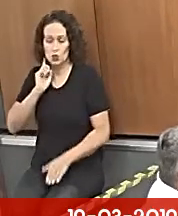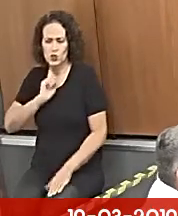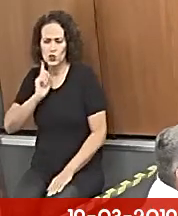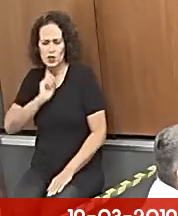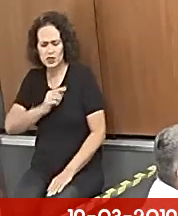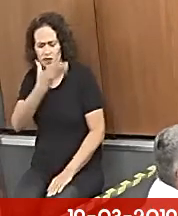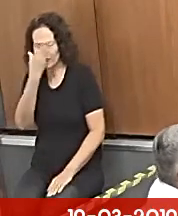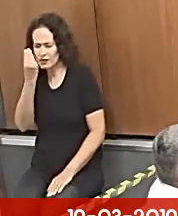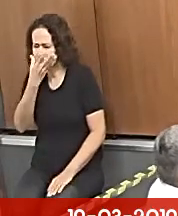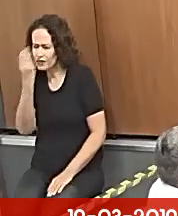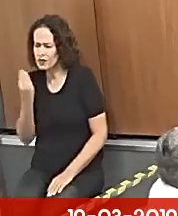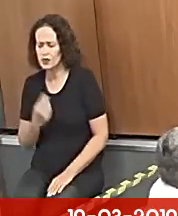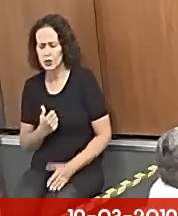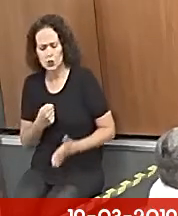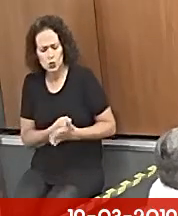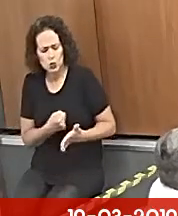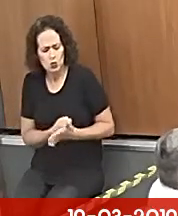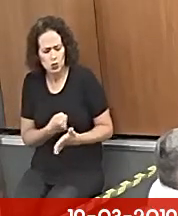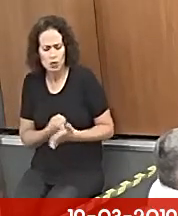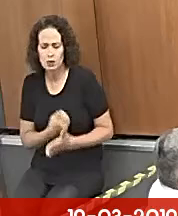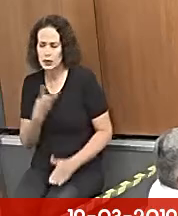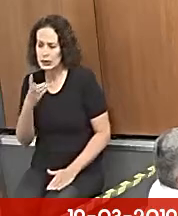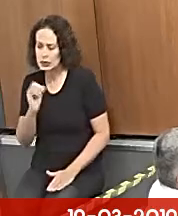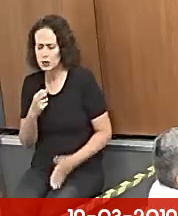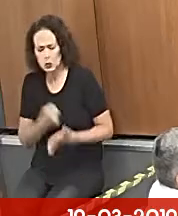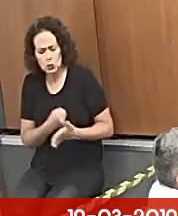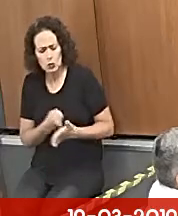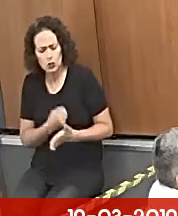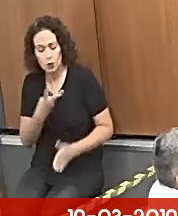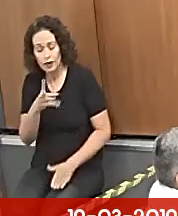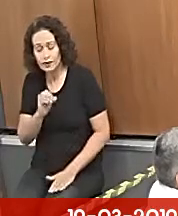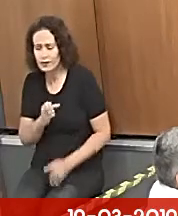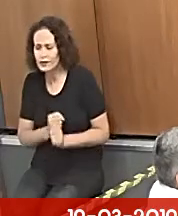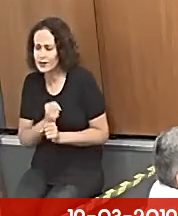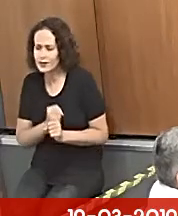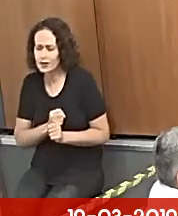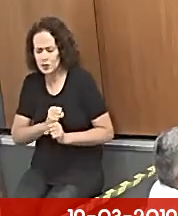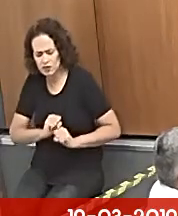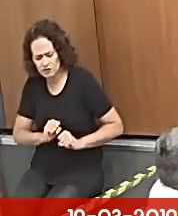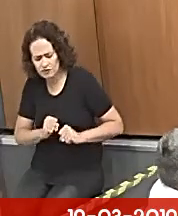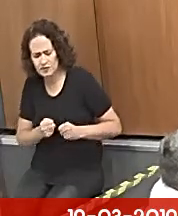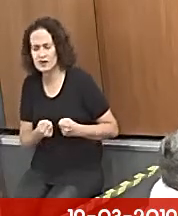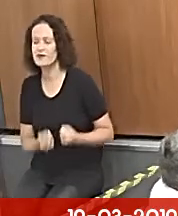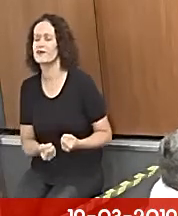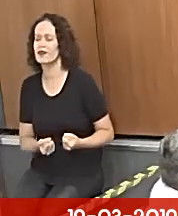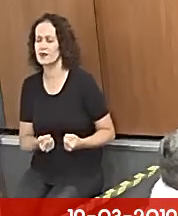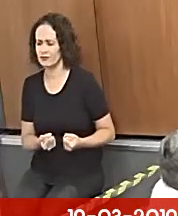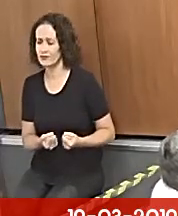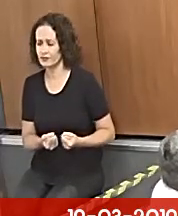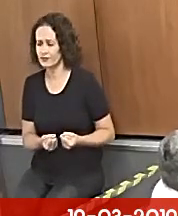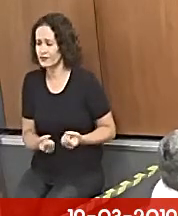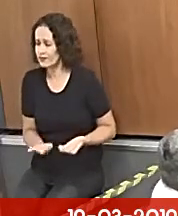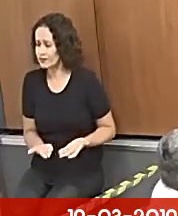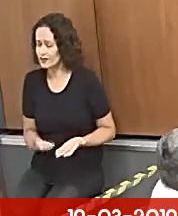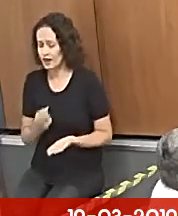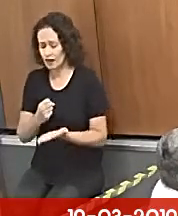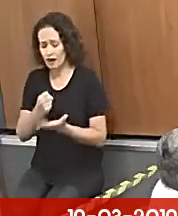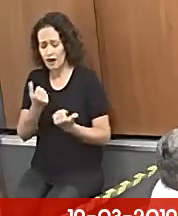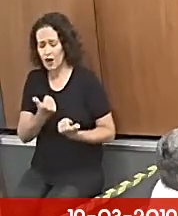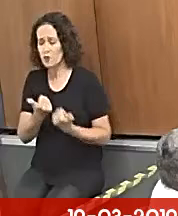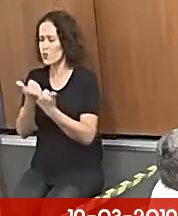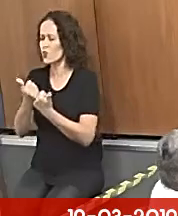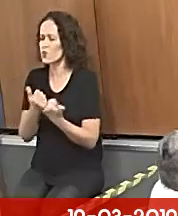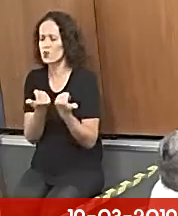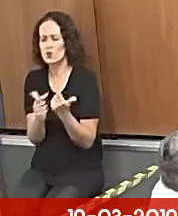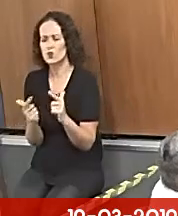luta luta 30 40 anos pra defender o seu segmento a pessoa com deficiência e não tem apoio nenhum da